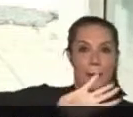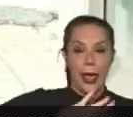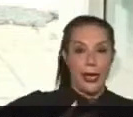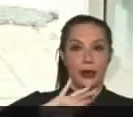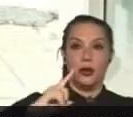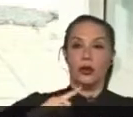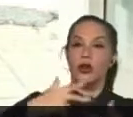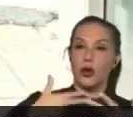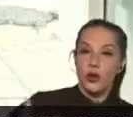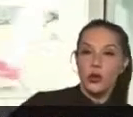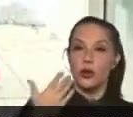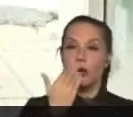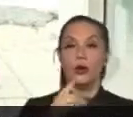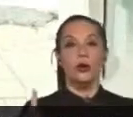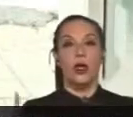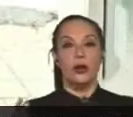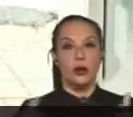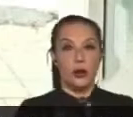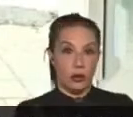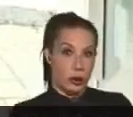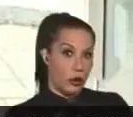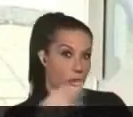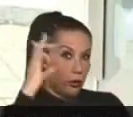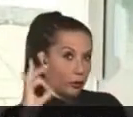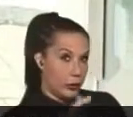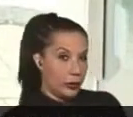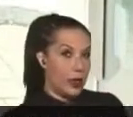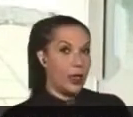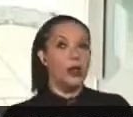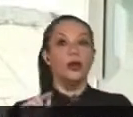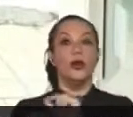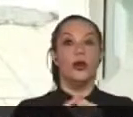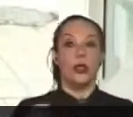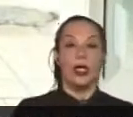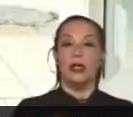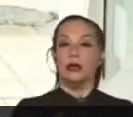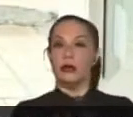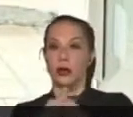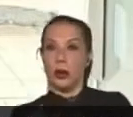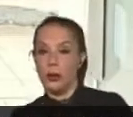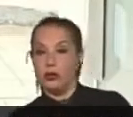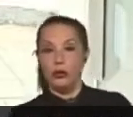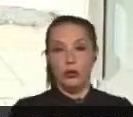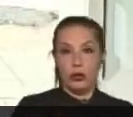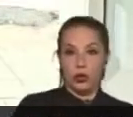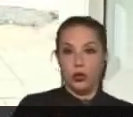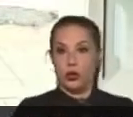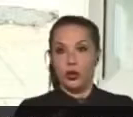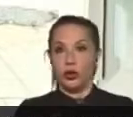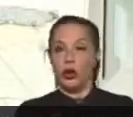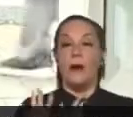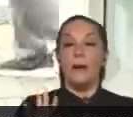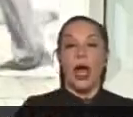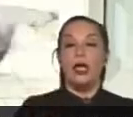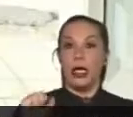Latina. Houve uma redução de 14% na entrada de caminhões, mas a companhia falou que